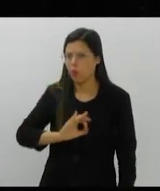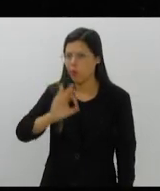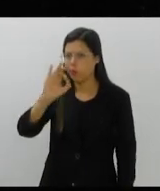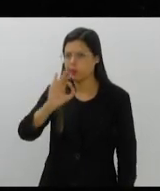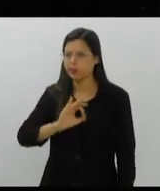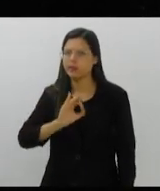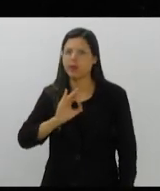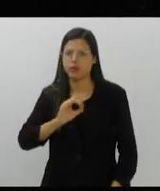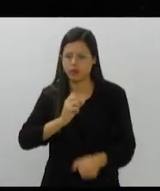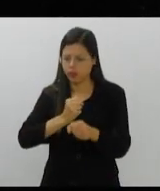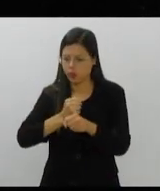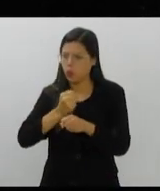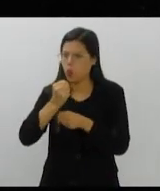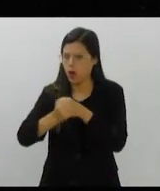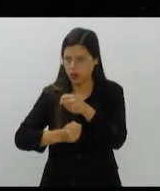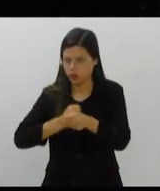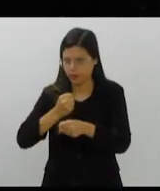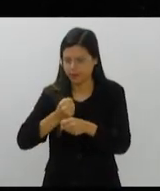ao ano.